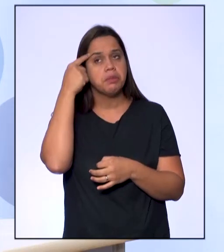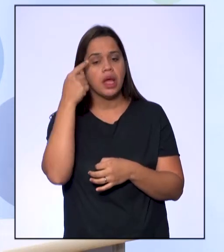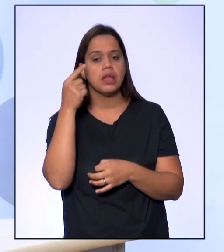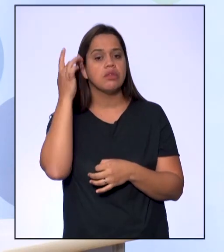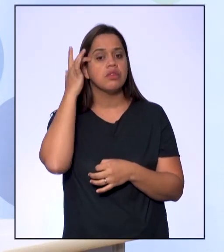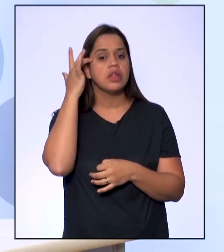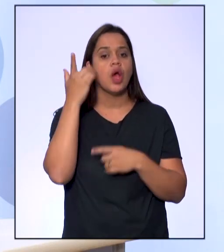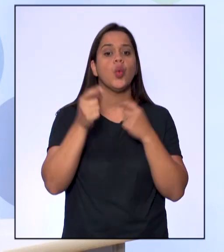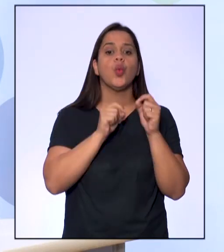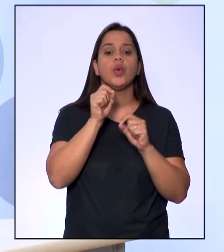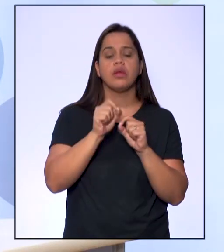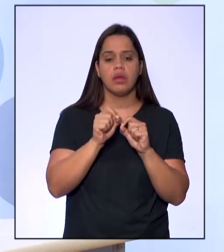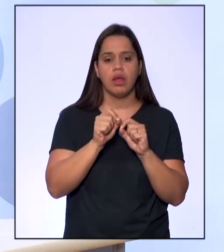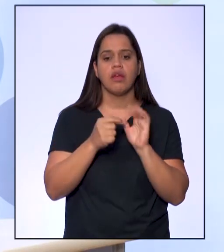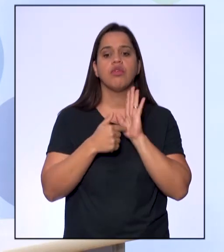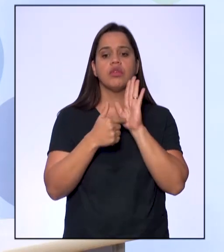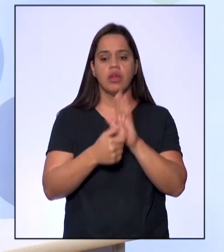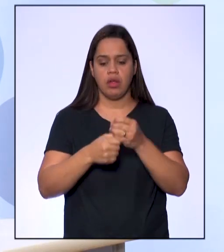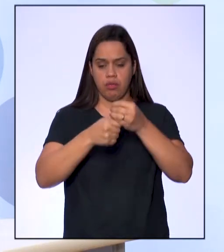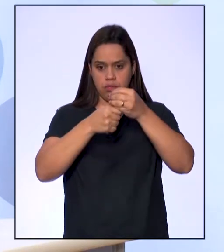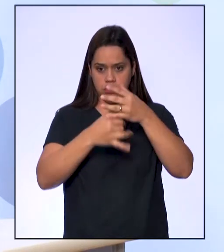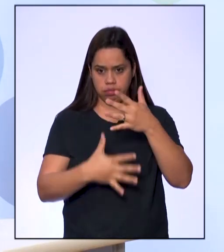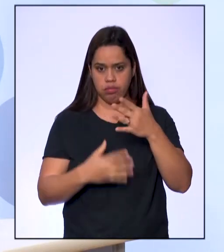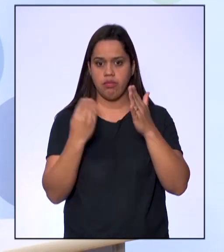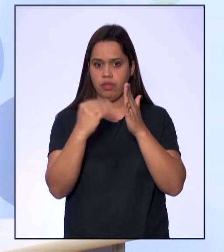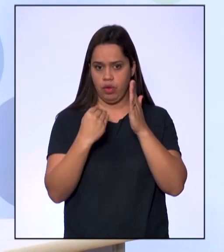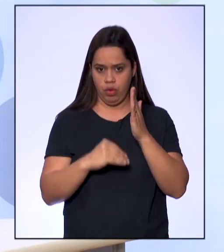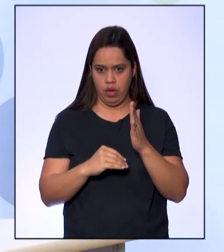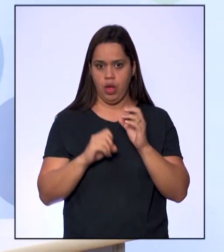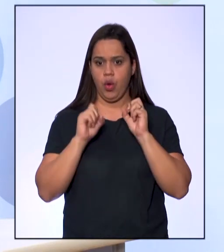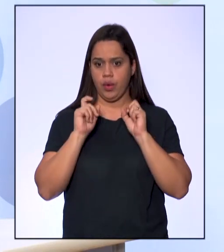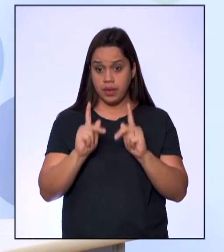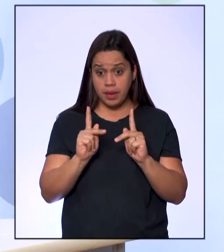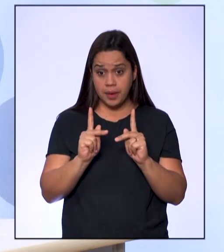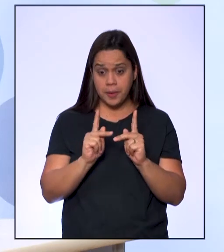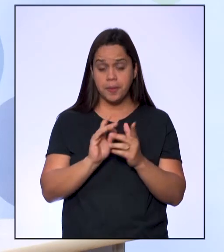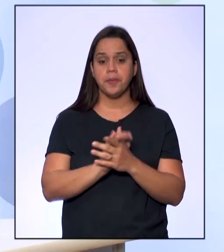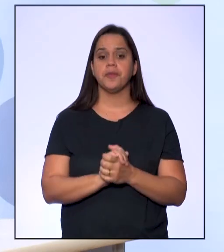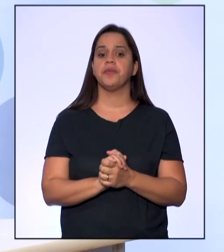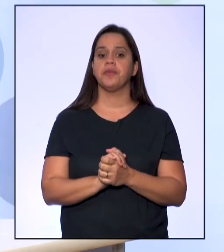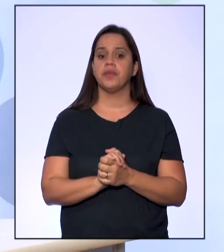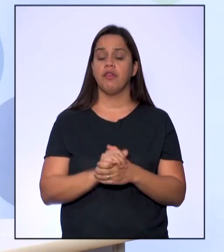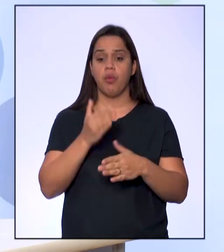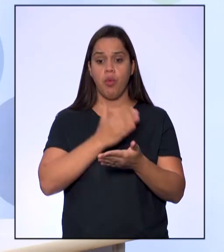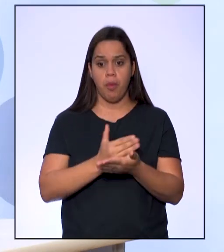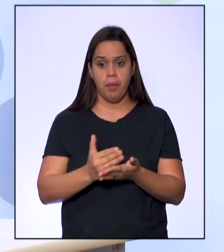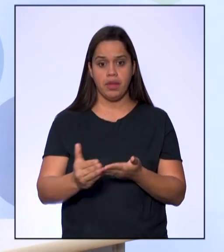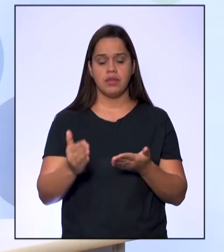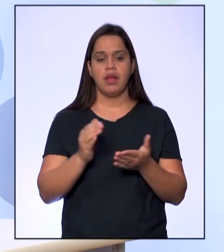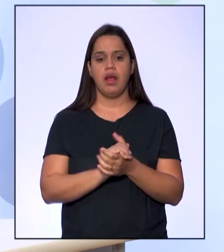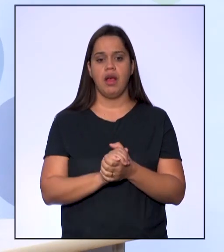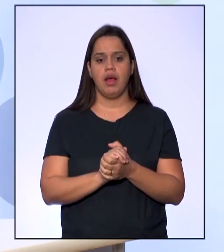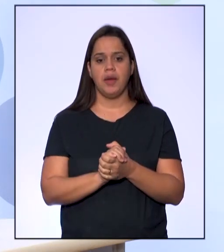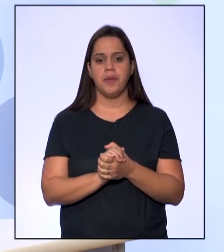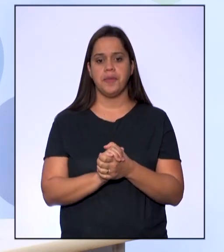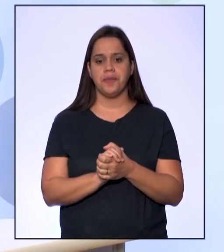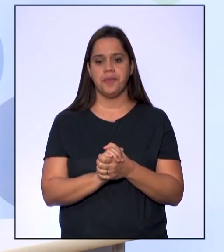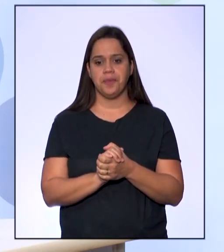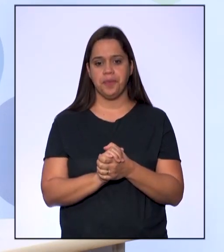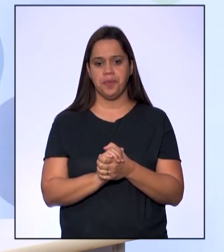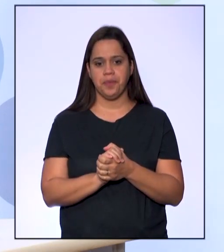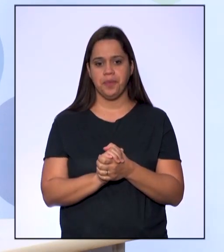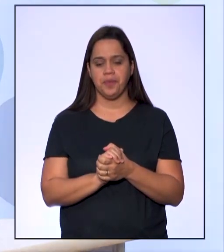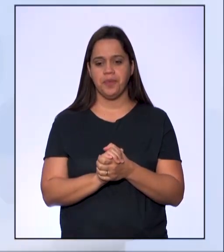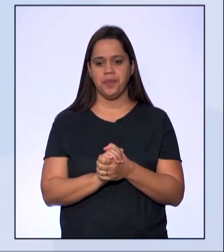do texto que nós apresentamos sobre a tatuagem. Tudo bem? Então, vamos lá. Alguns minutinhos.